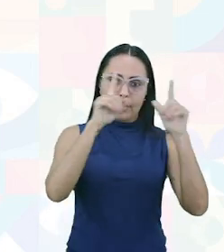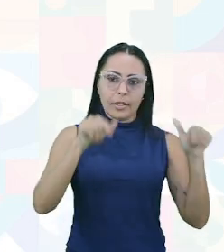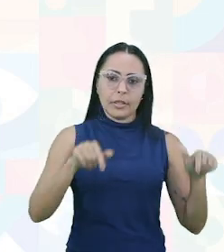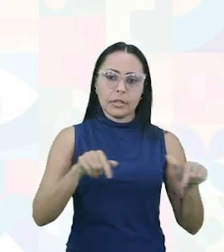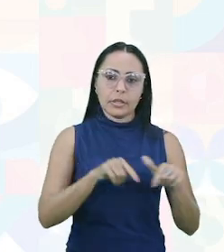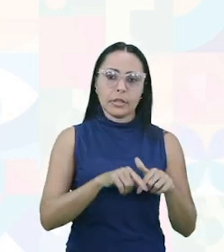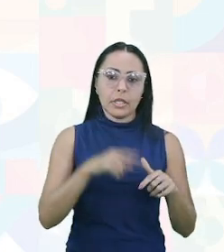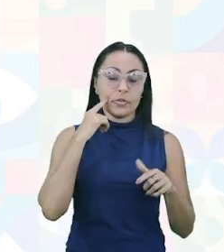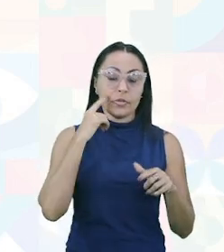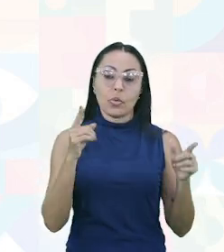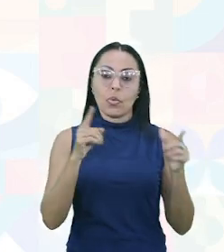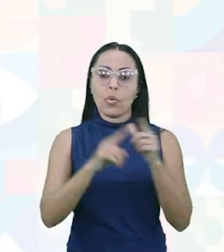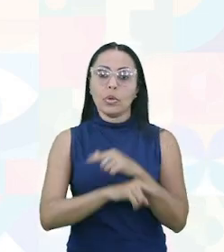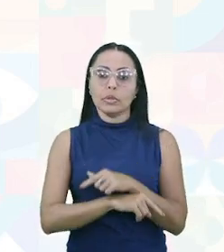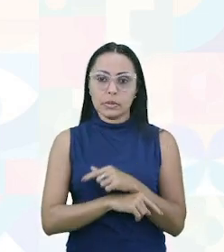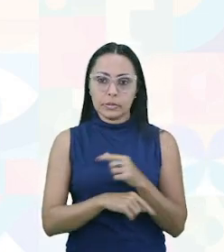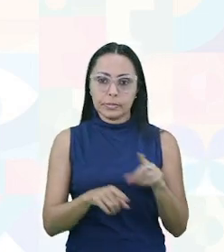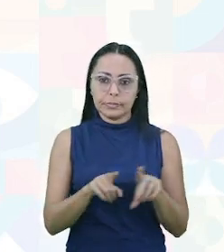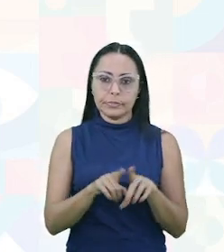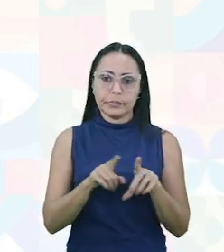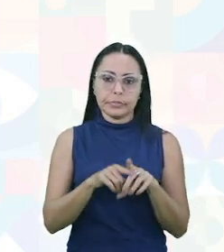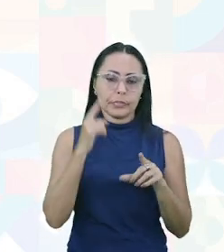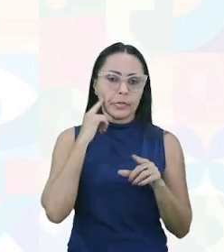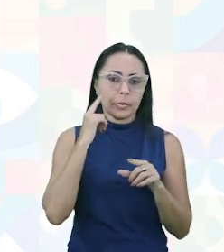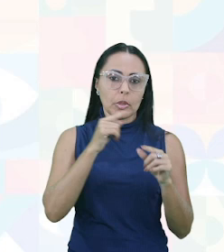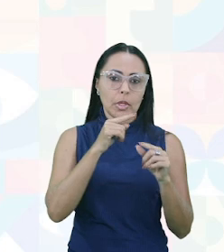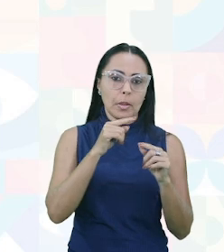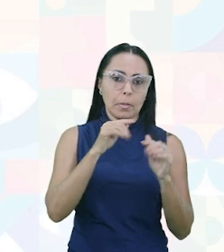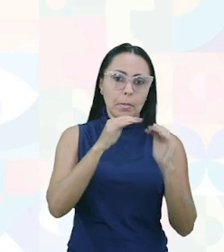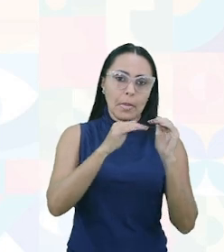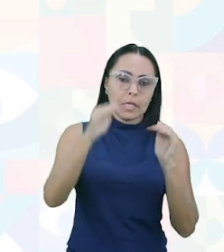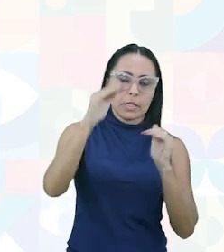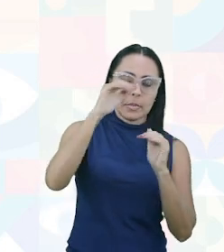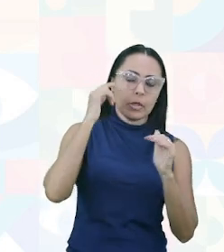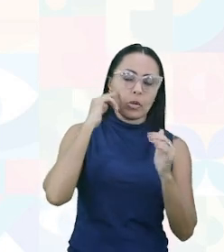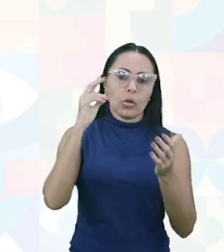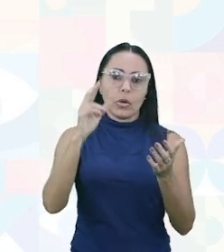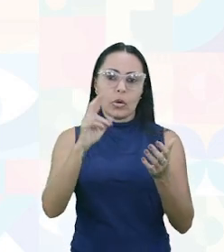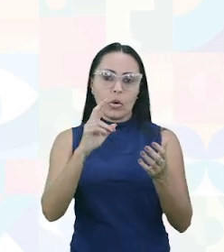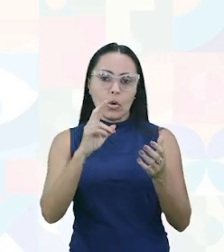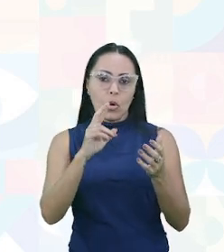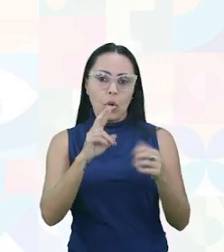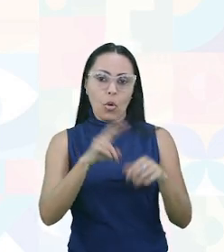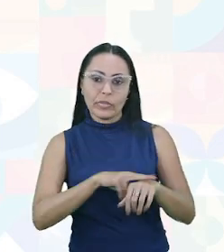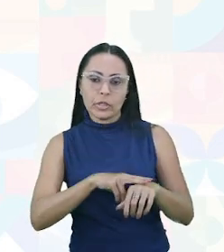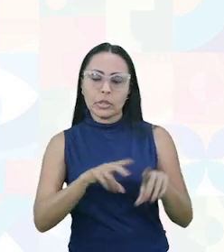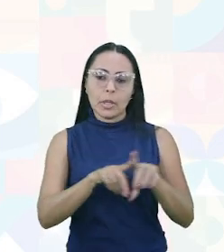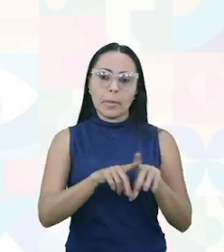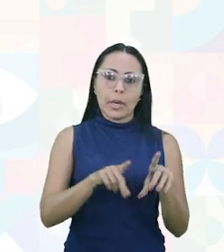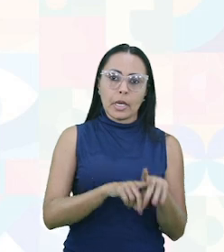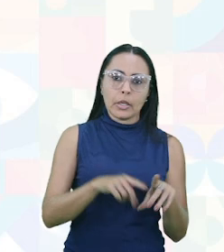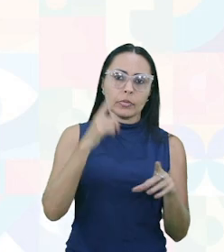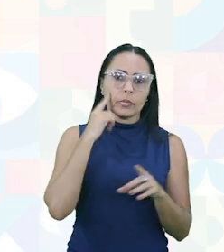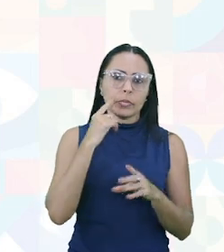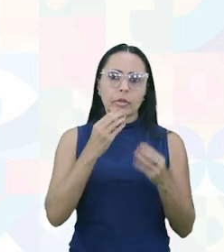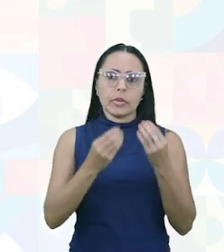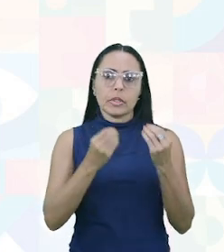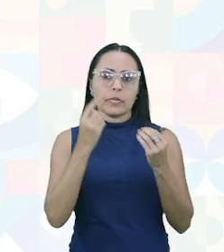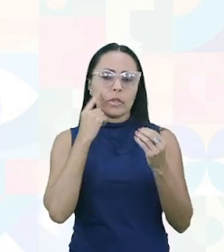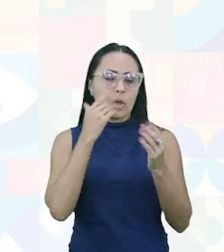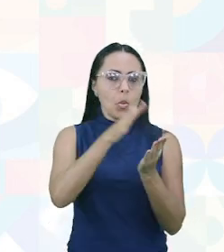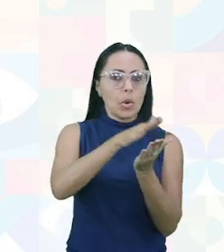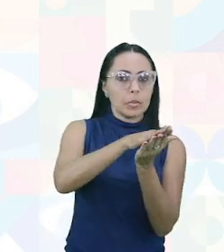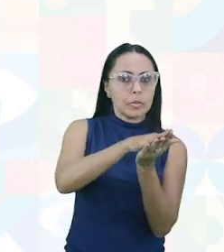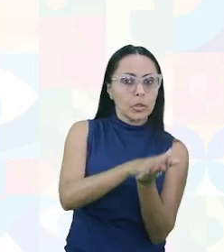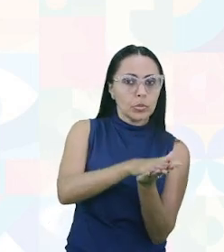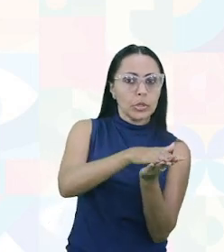fez o contrário, ele revela a tela para cima e coloca um vidro em cima do fotolito para fazer uma espécie de sanduíche para